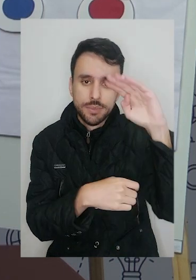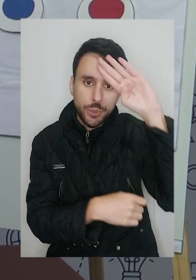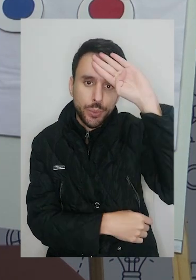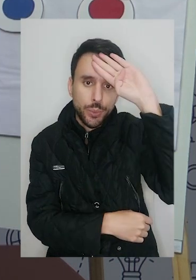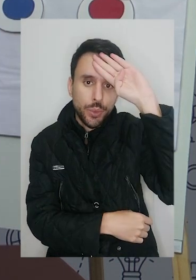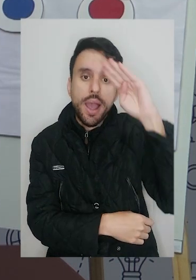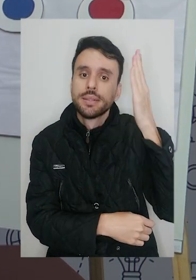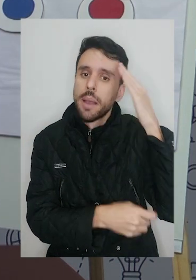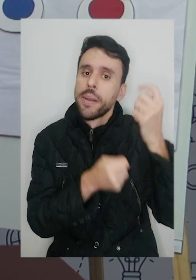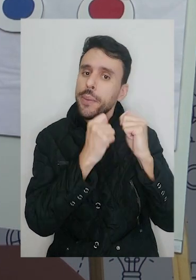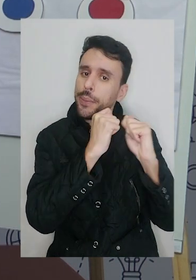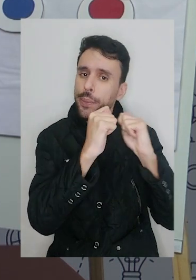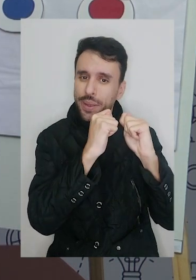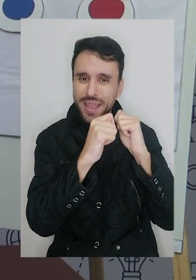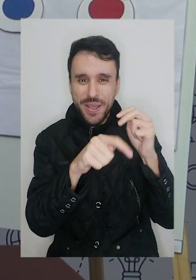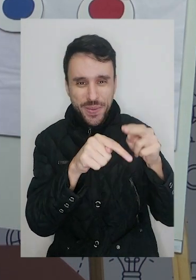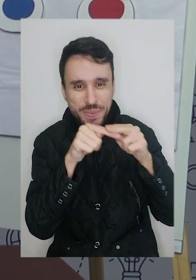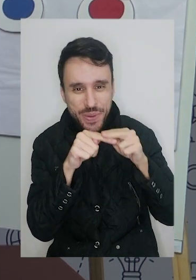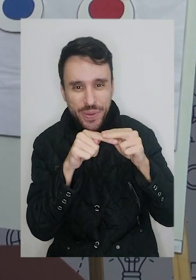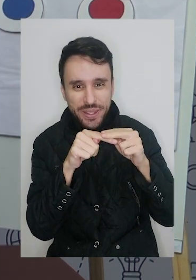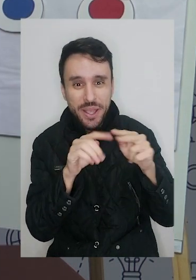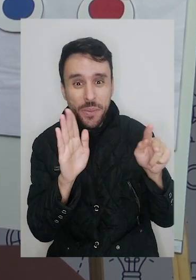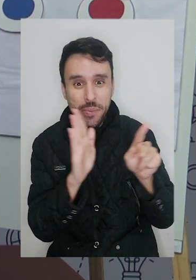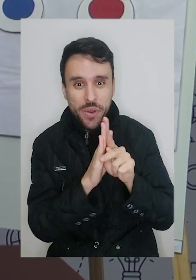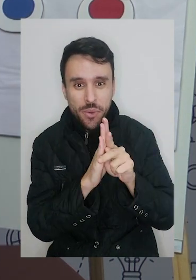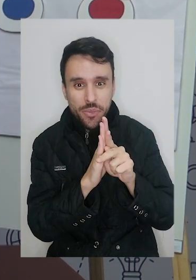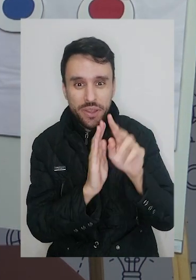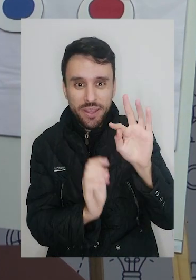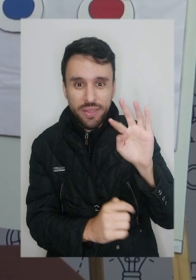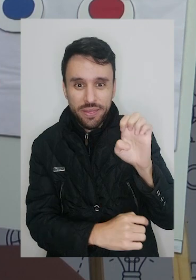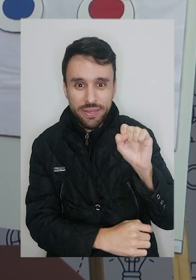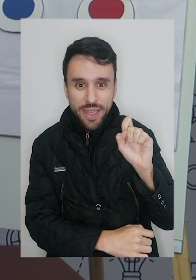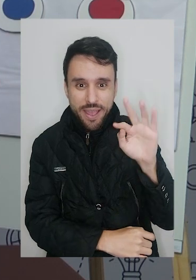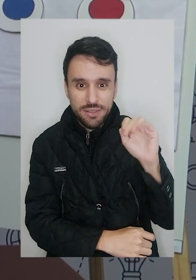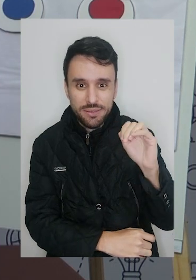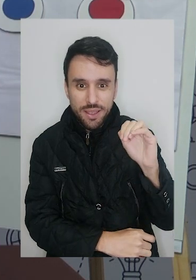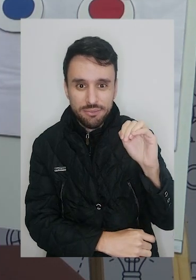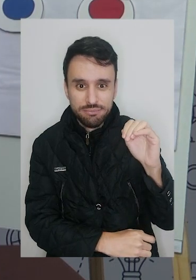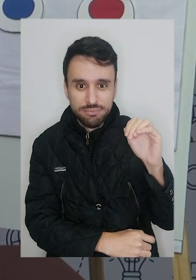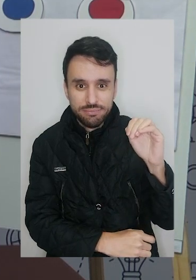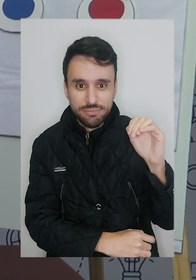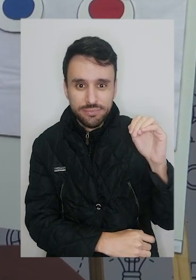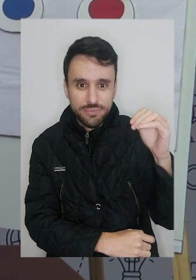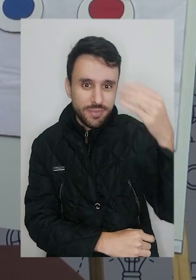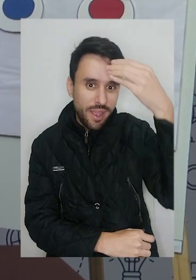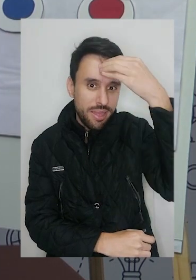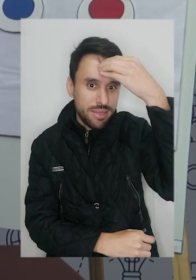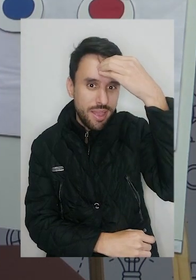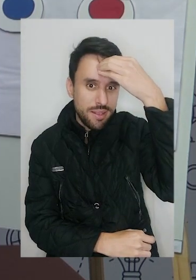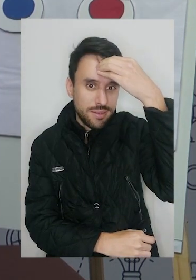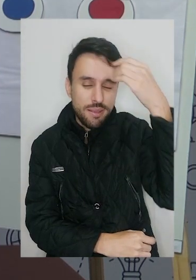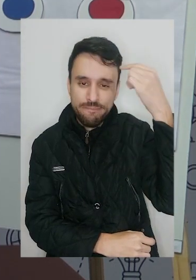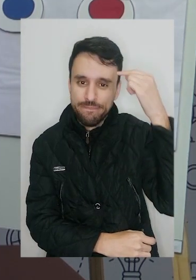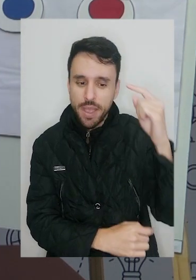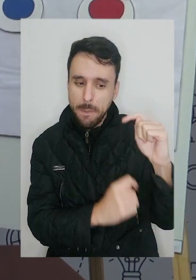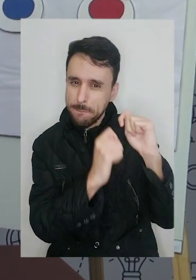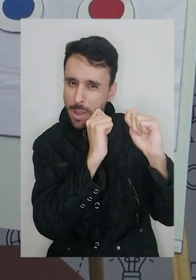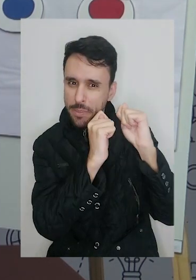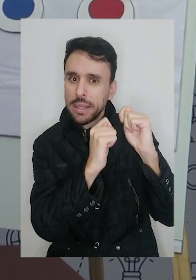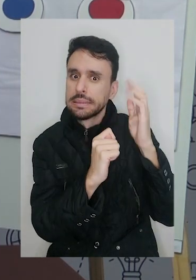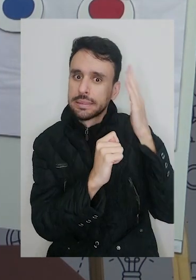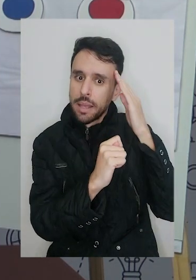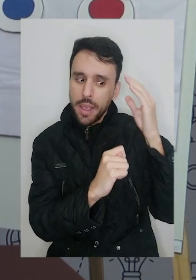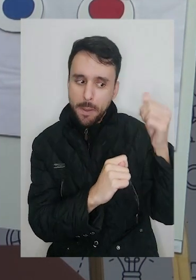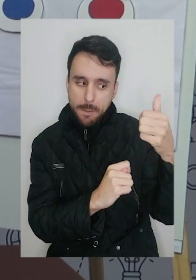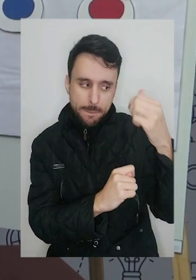temperatura. Por isso ele é conhecido como termômetro de testa. Ó. Grandão, né? Então você segura assim e apertou para saber